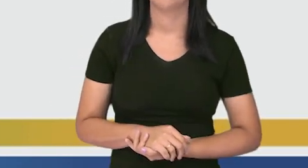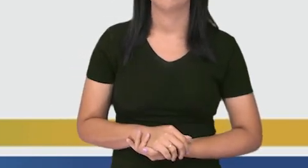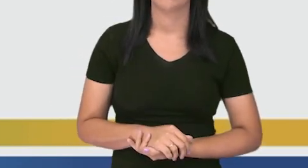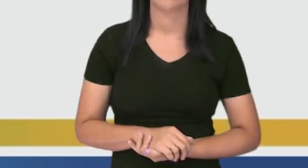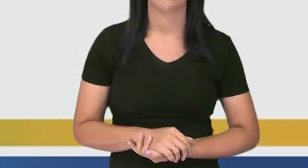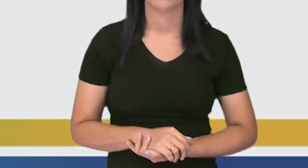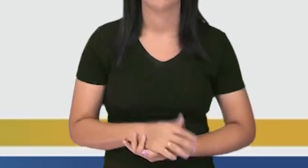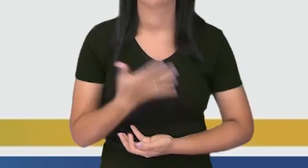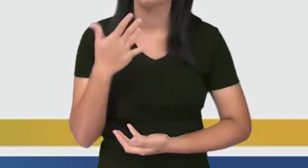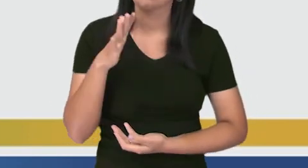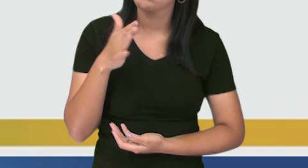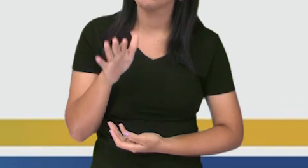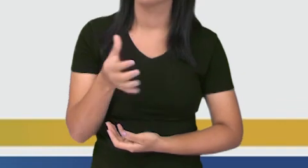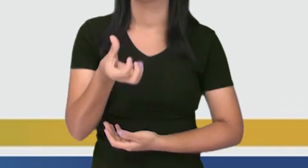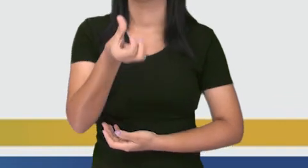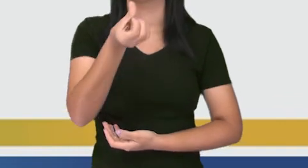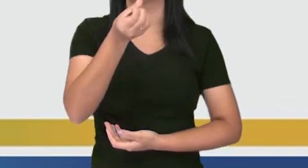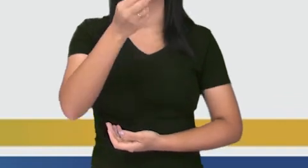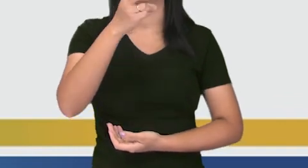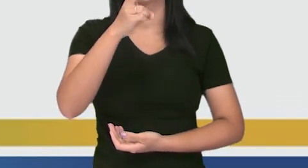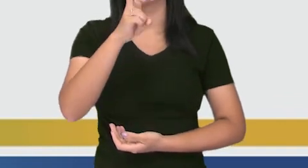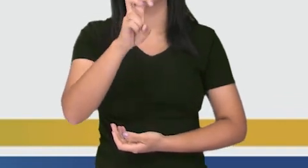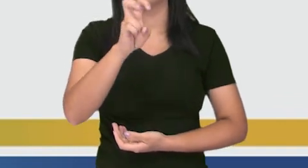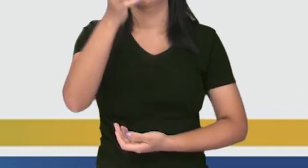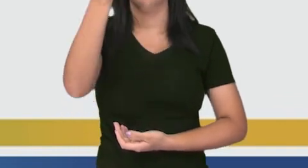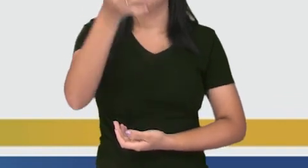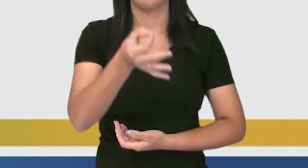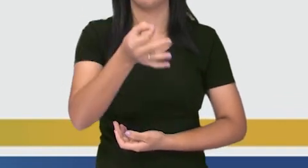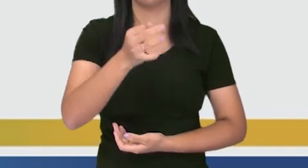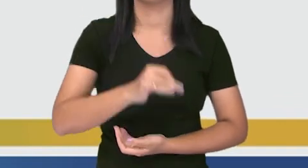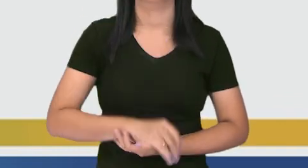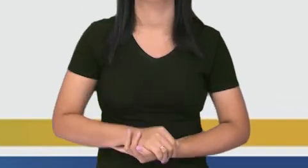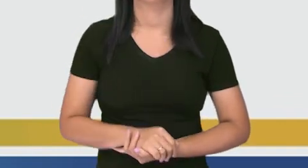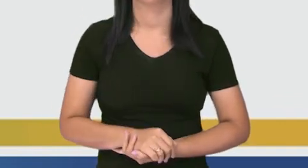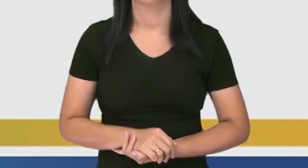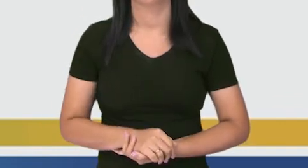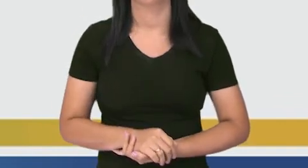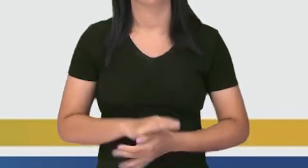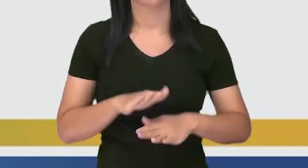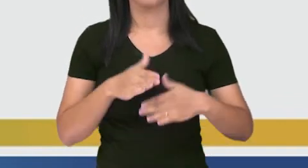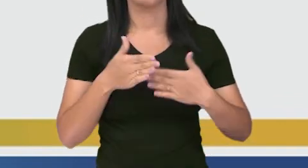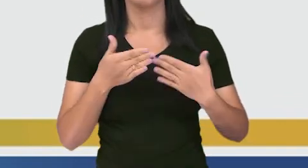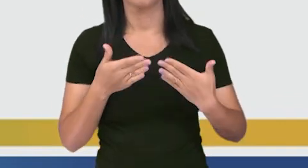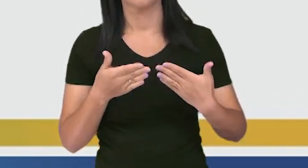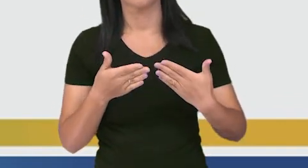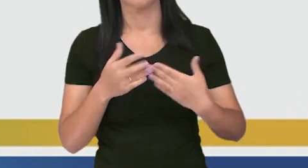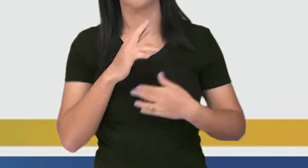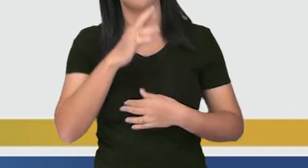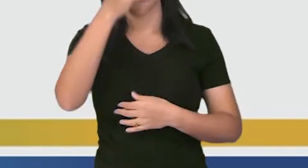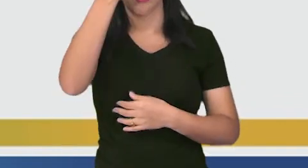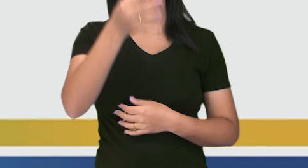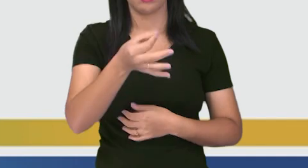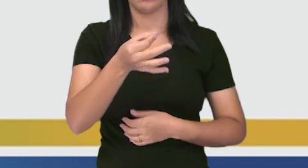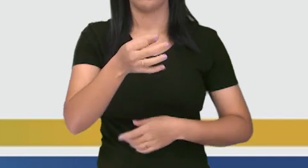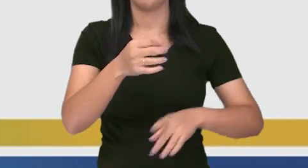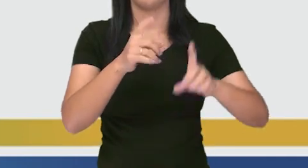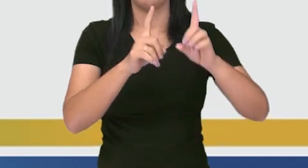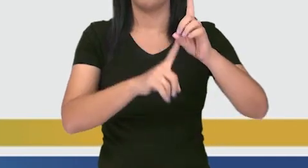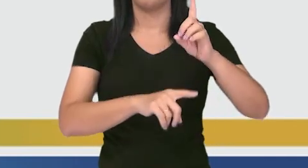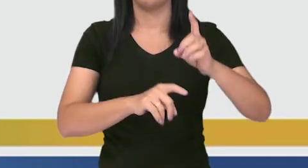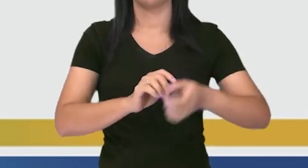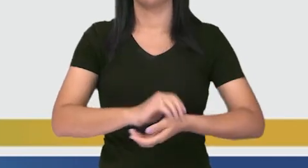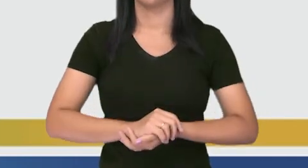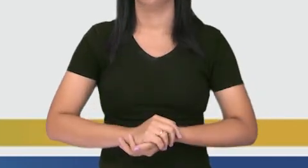625 arredondando isso aí ficaria 65 por cento portanto aí a nossa alternativa